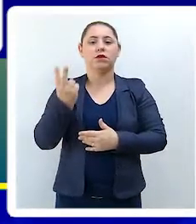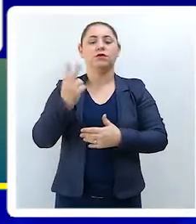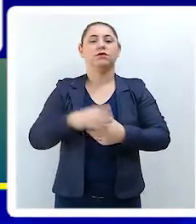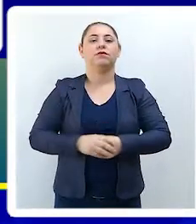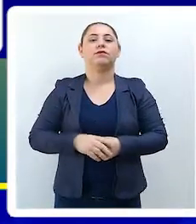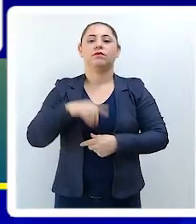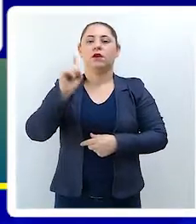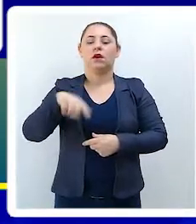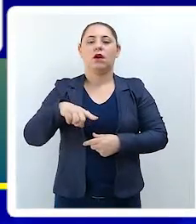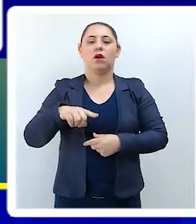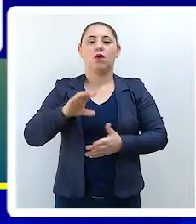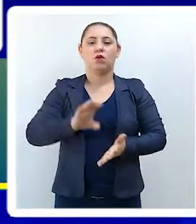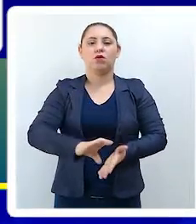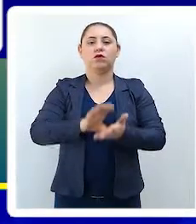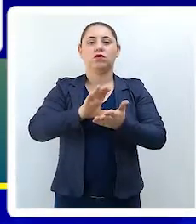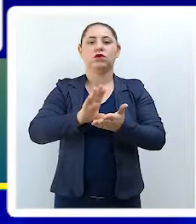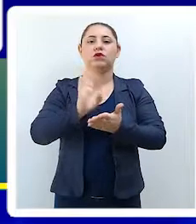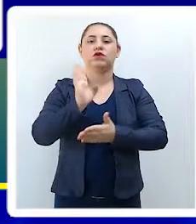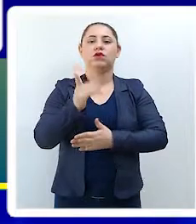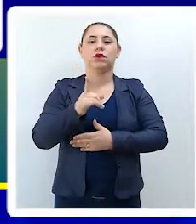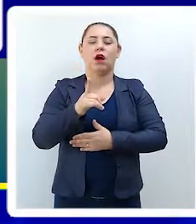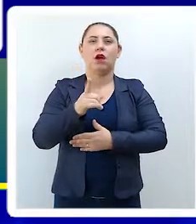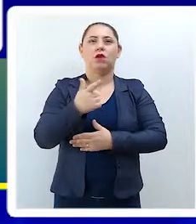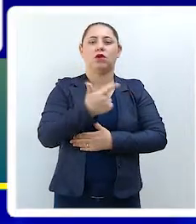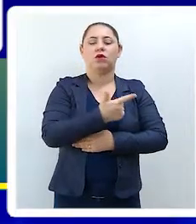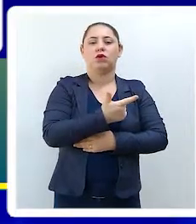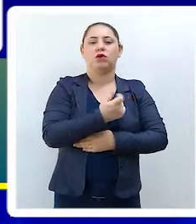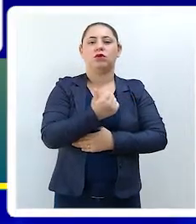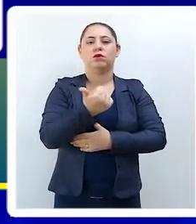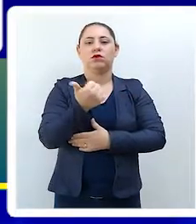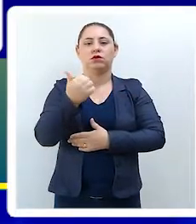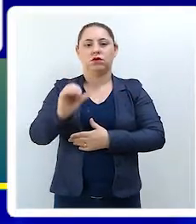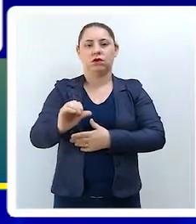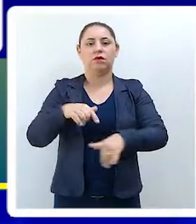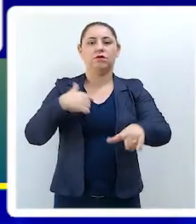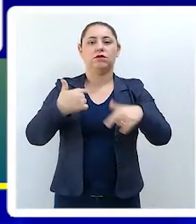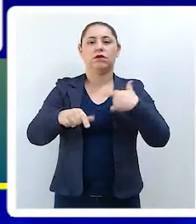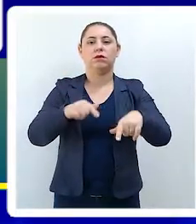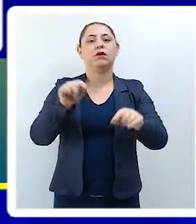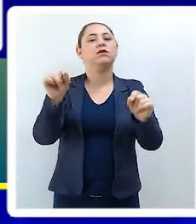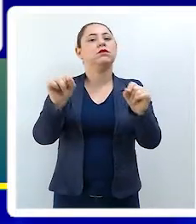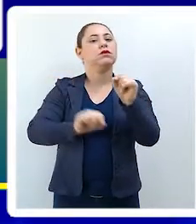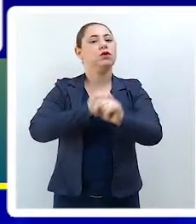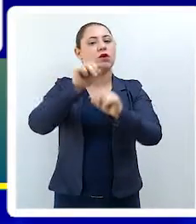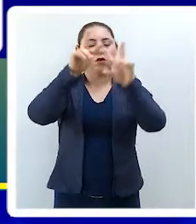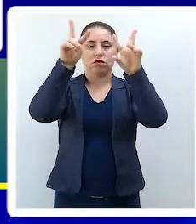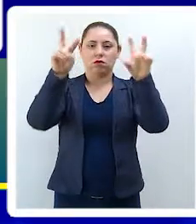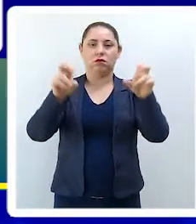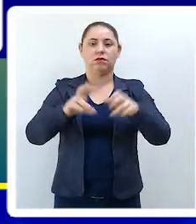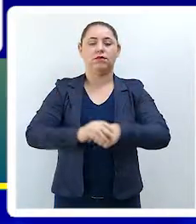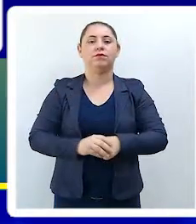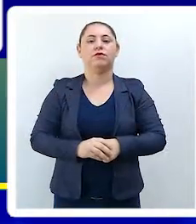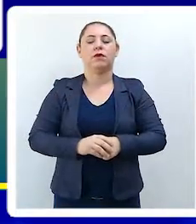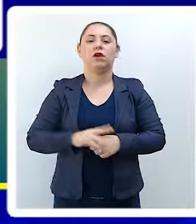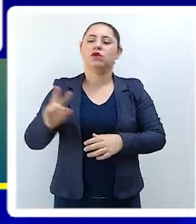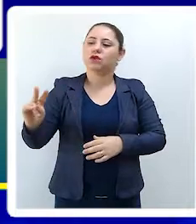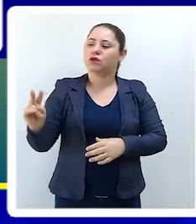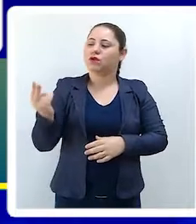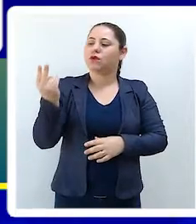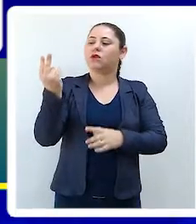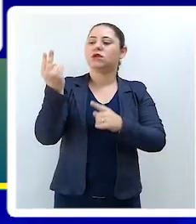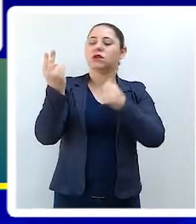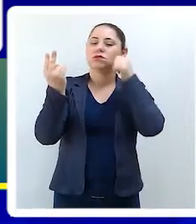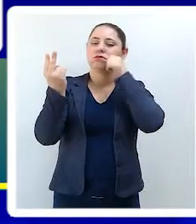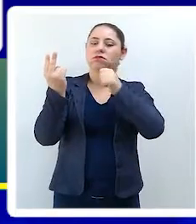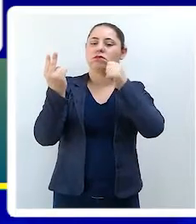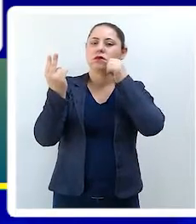Feminina. Então, ela é uma comissão que já vinha, desde 2019, trabalhando essa temática, né, de